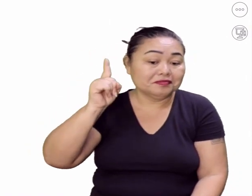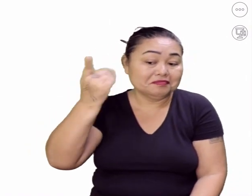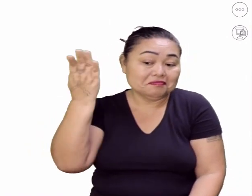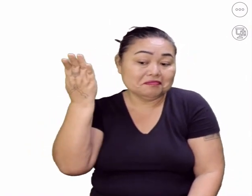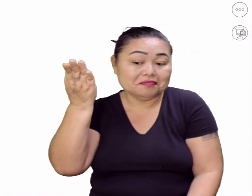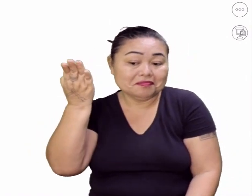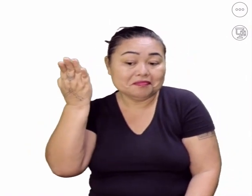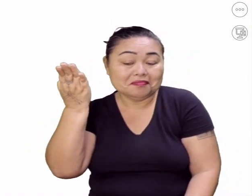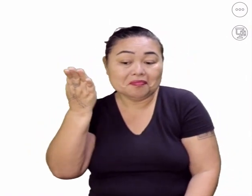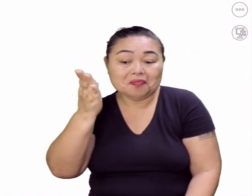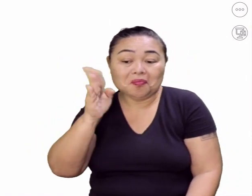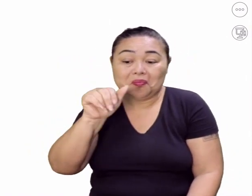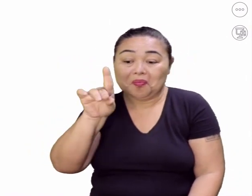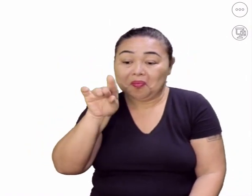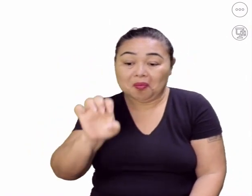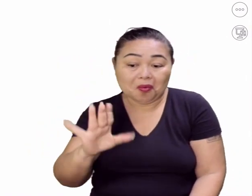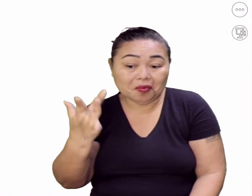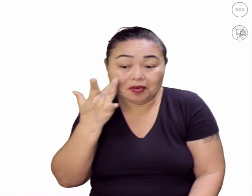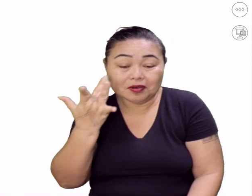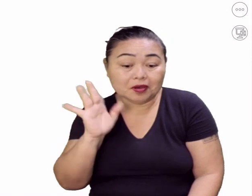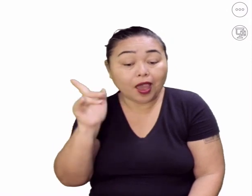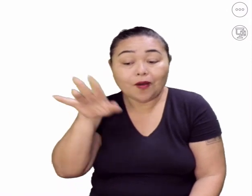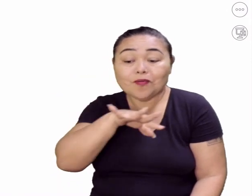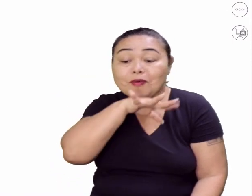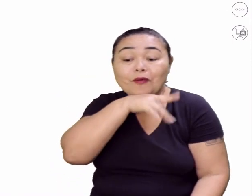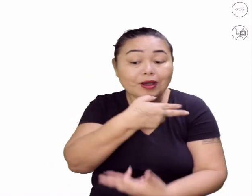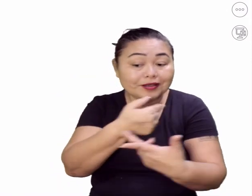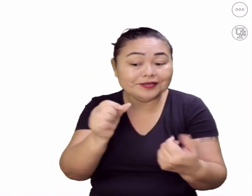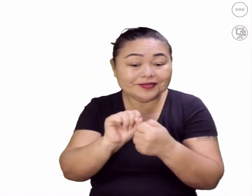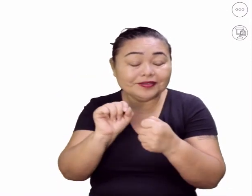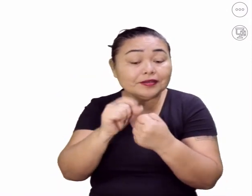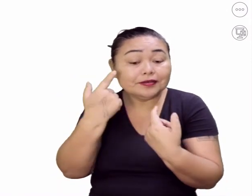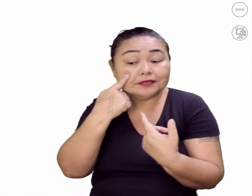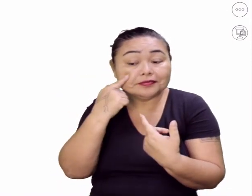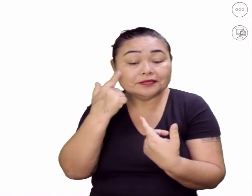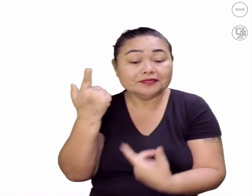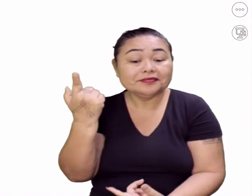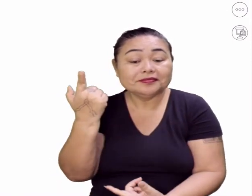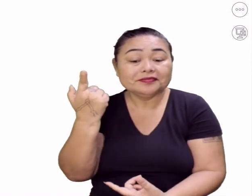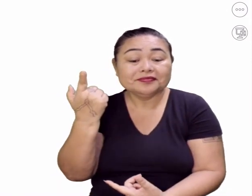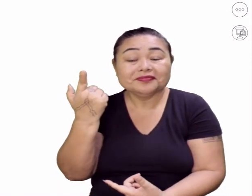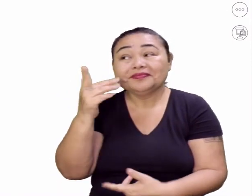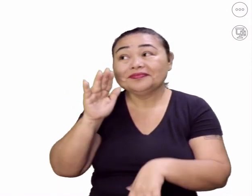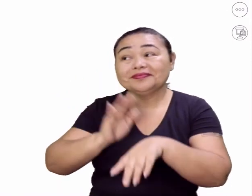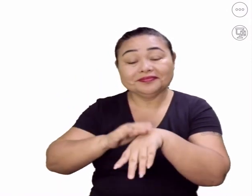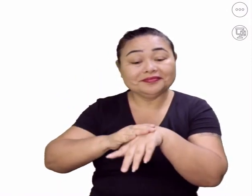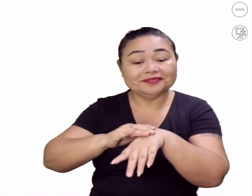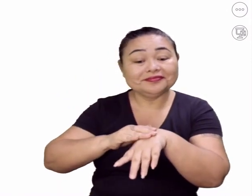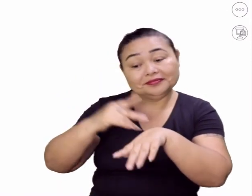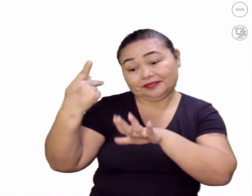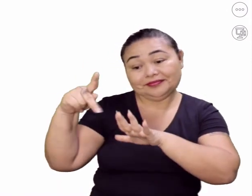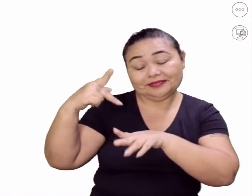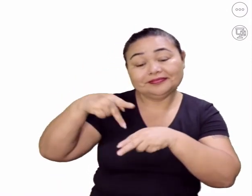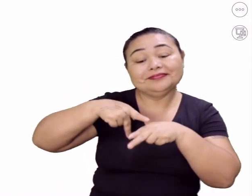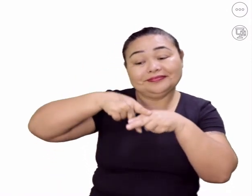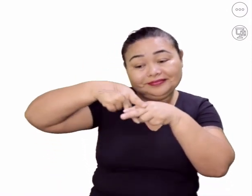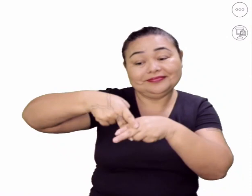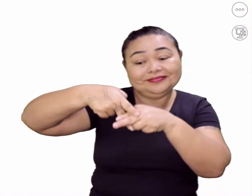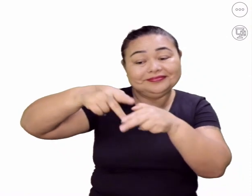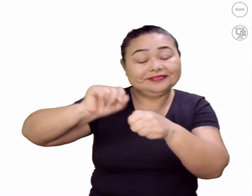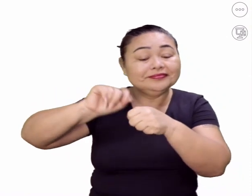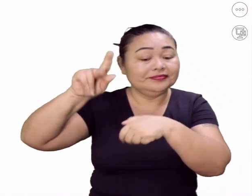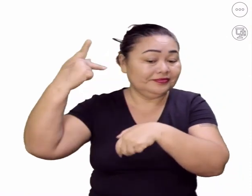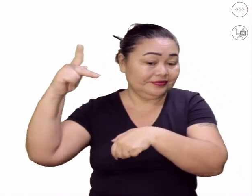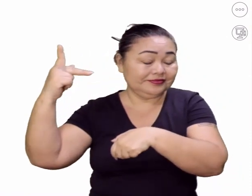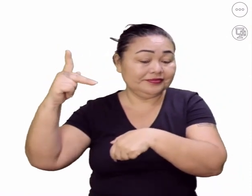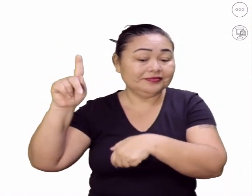jegue, um bode, beleza. É um animal ali e ele é provavelmente a condução dele, né? É. E